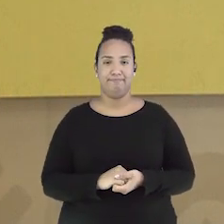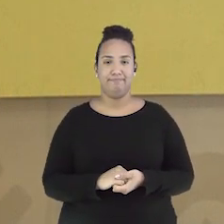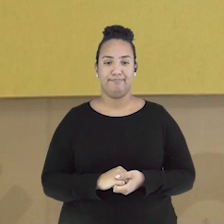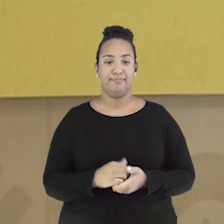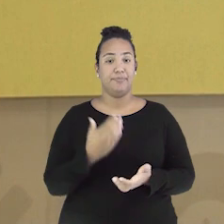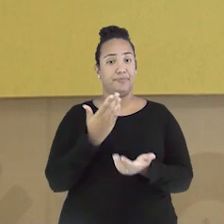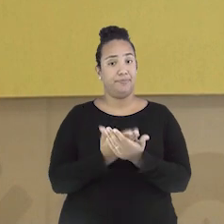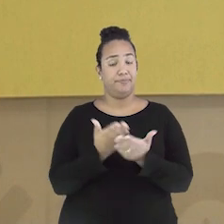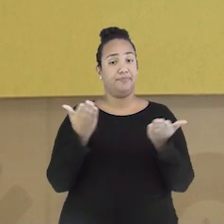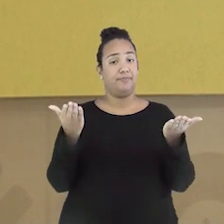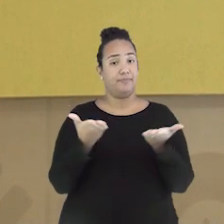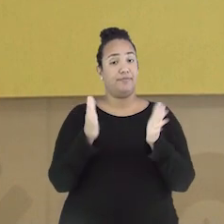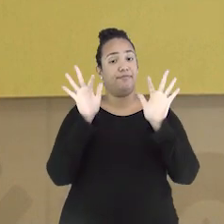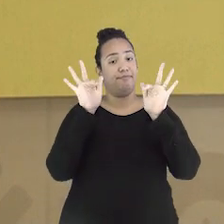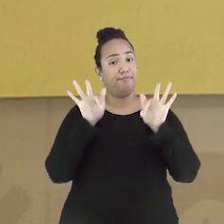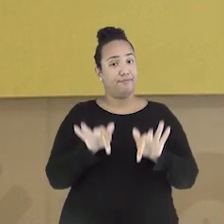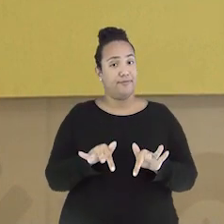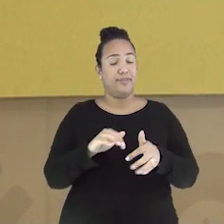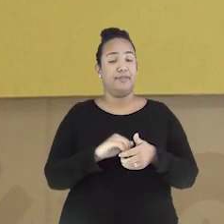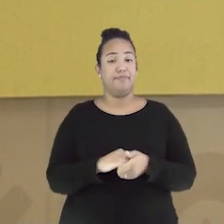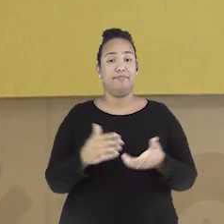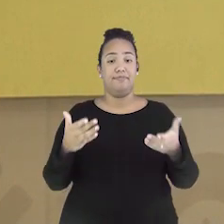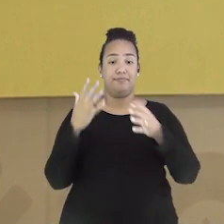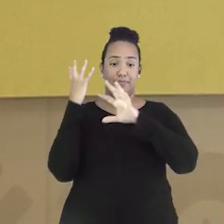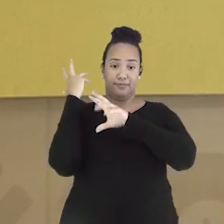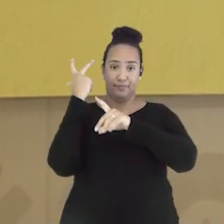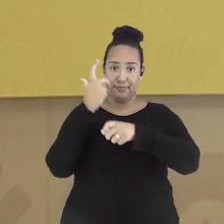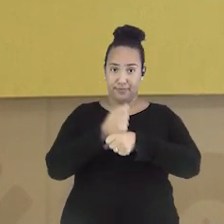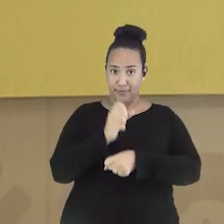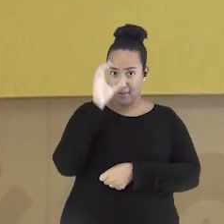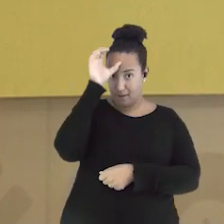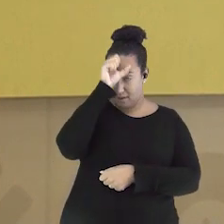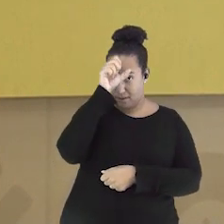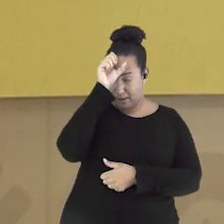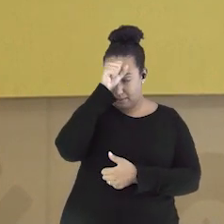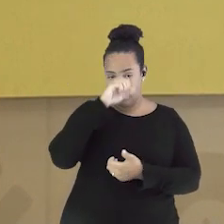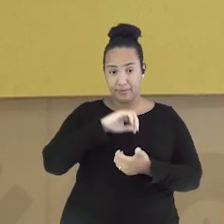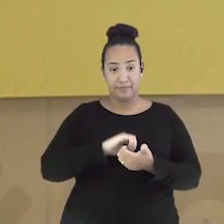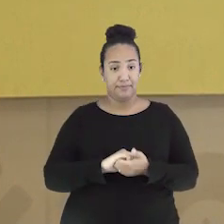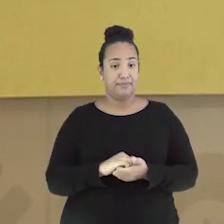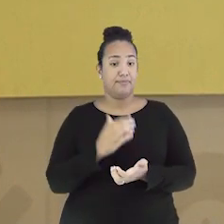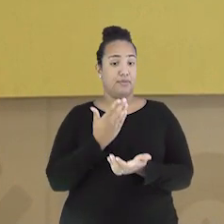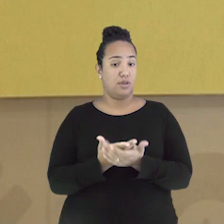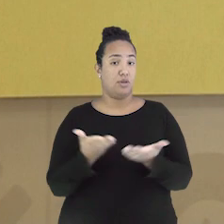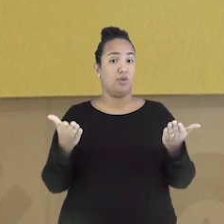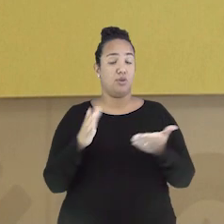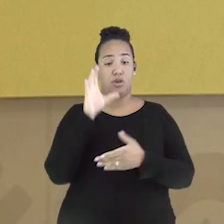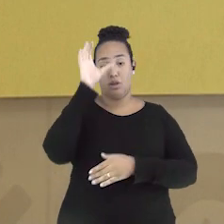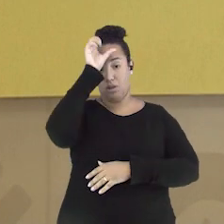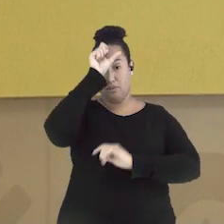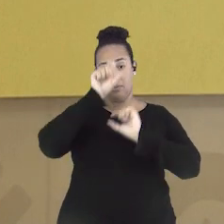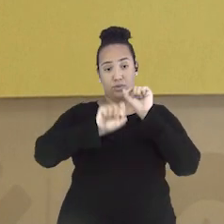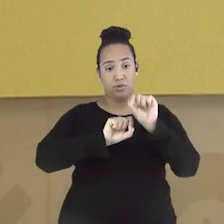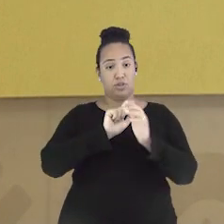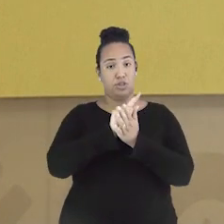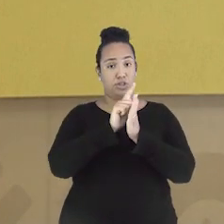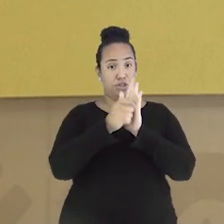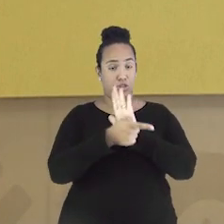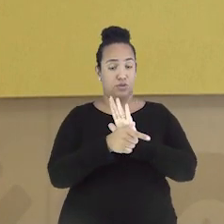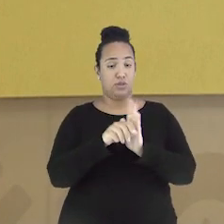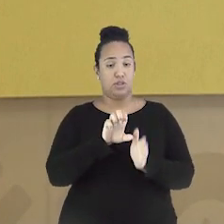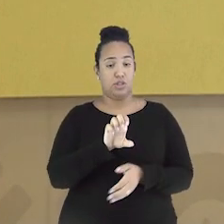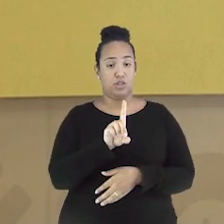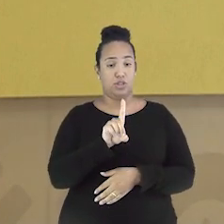tela. Nossa aula está chegando ao fim. Vamos relembrar o que aprendemos? Na aula de hoje, aprendemos o que é o